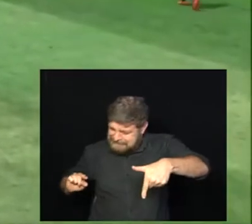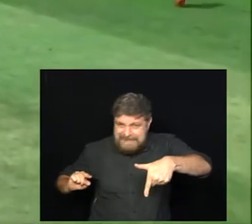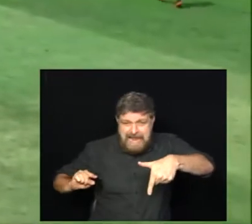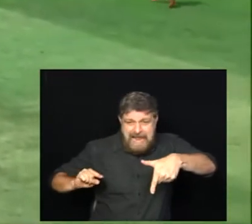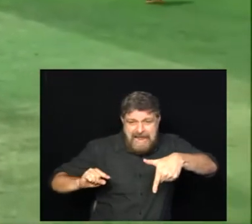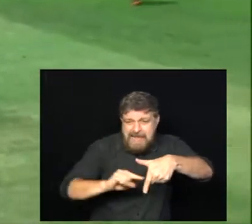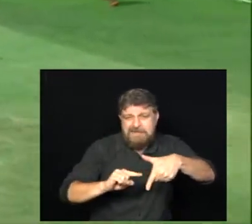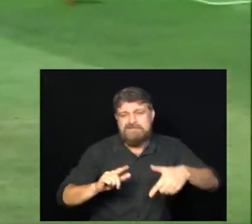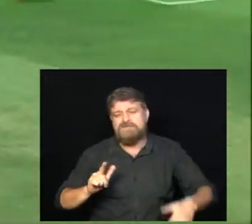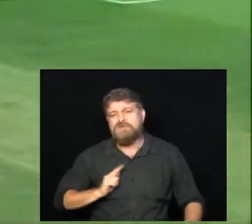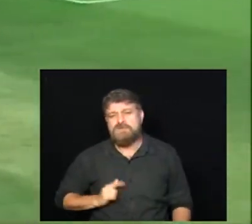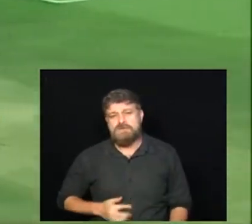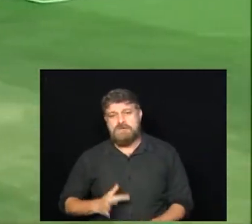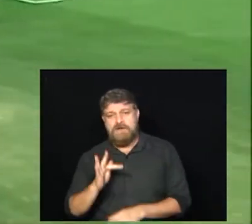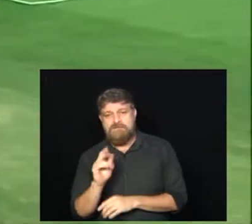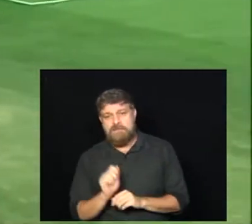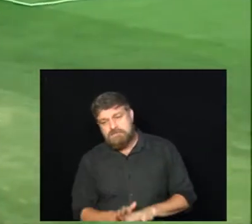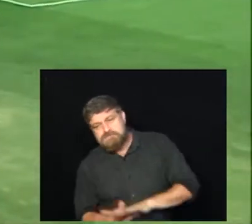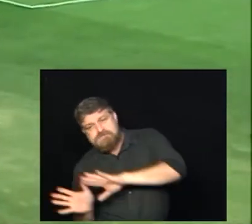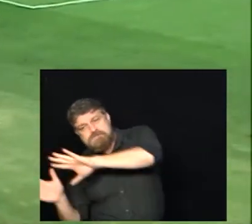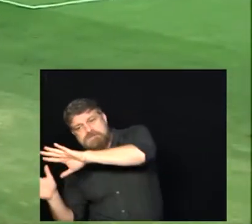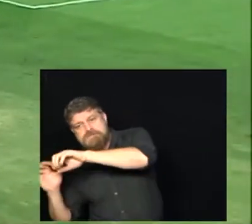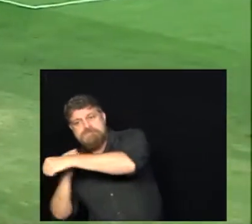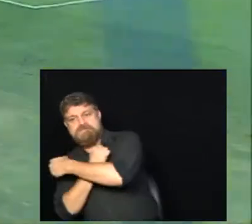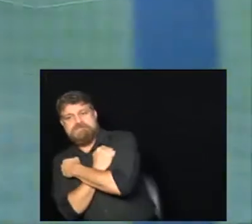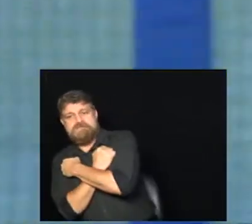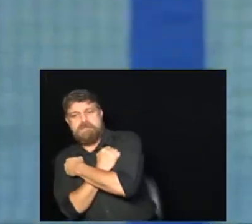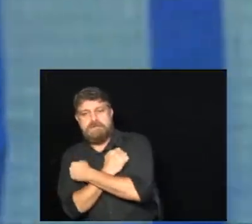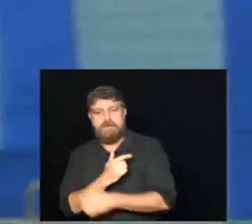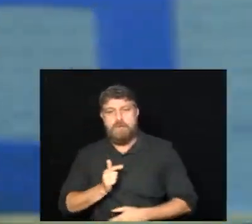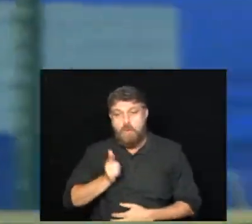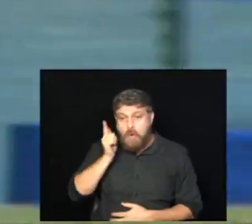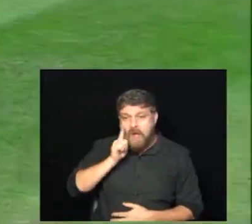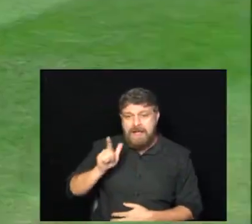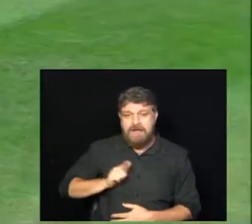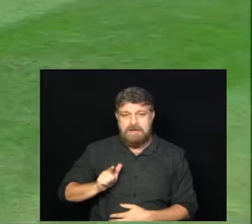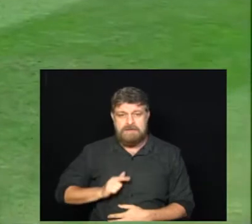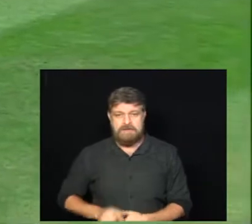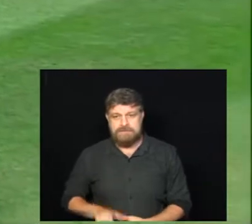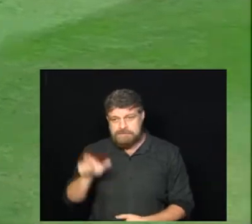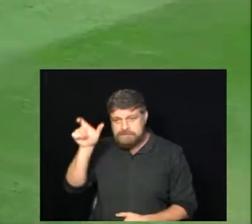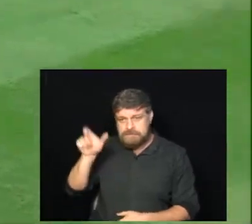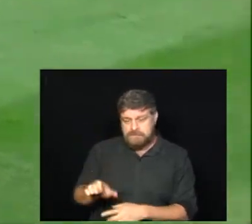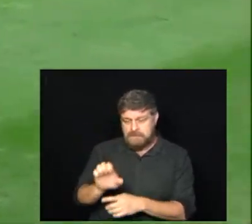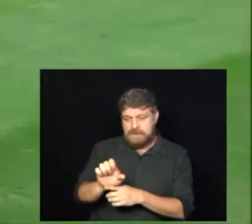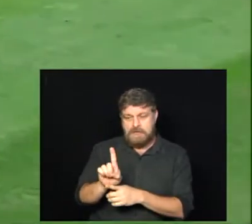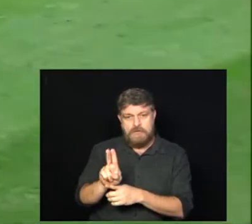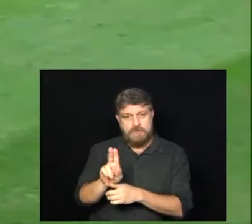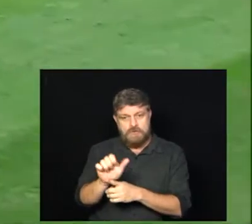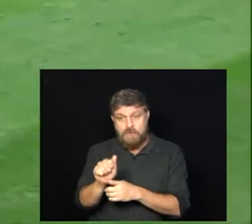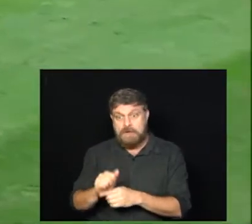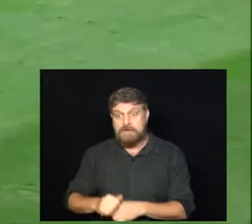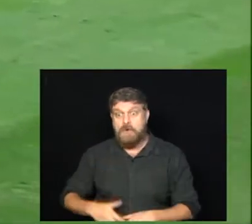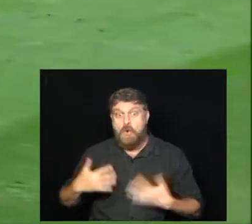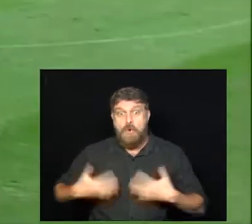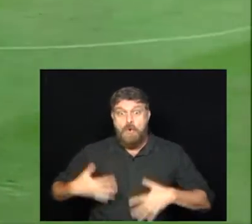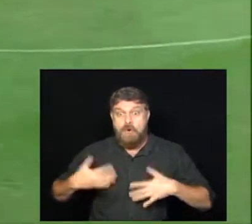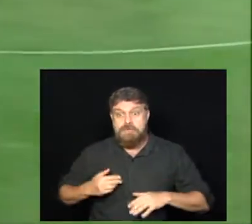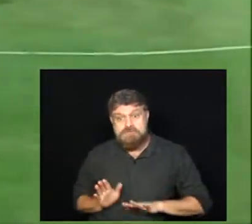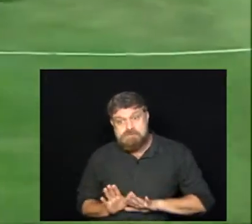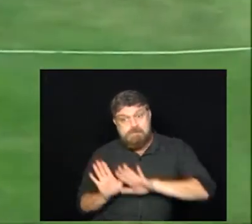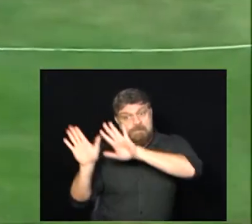mas que Fábio foi buscar no cantinho. O zagueiro Eduardo Brock, de falta, assustou o goleiro